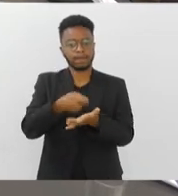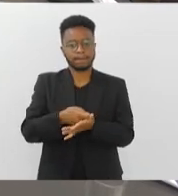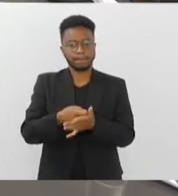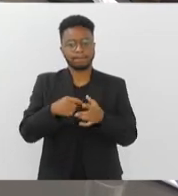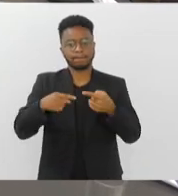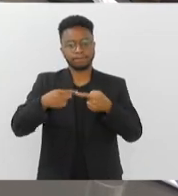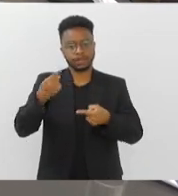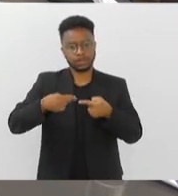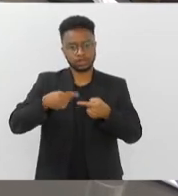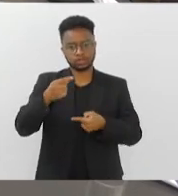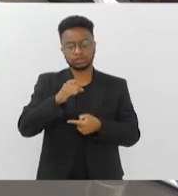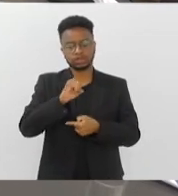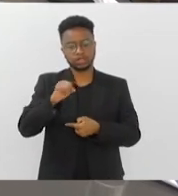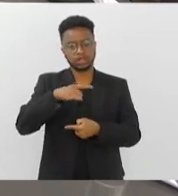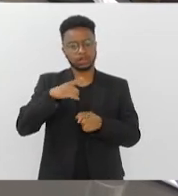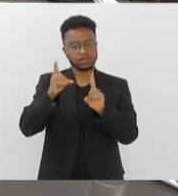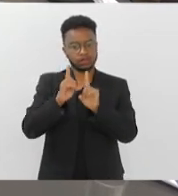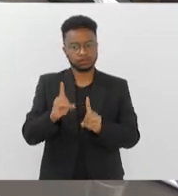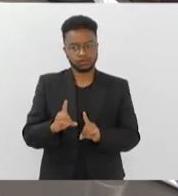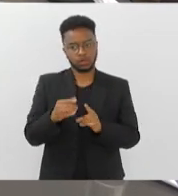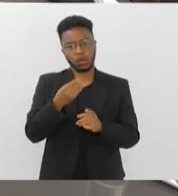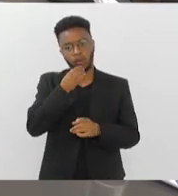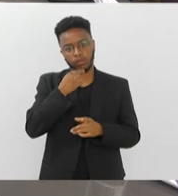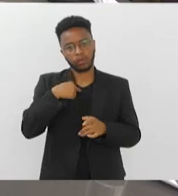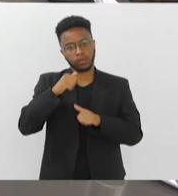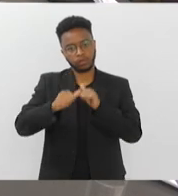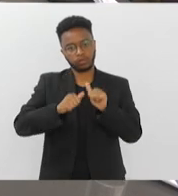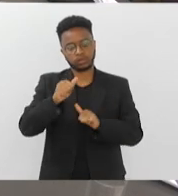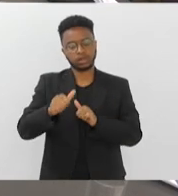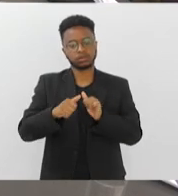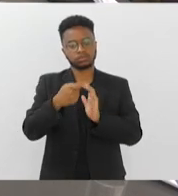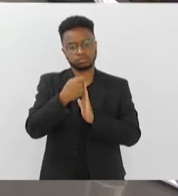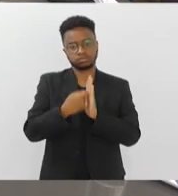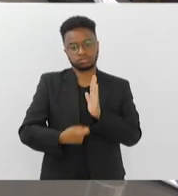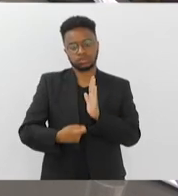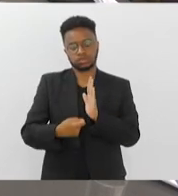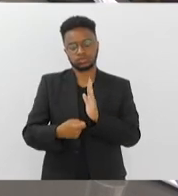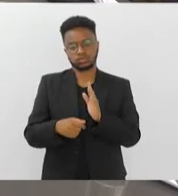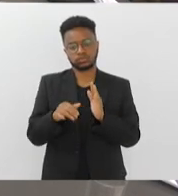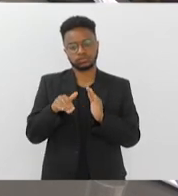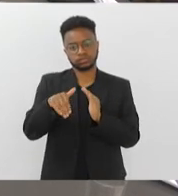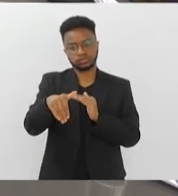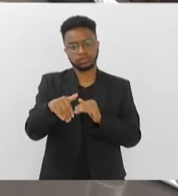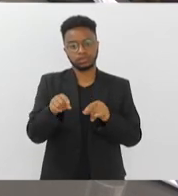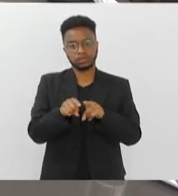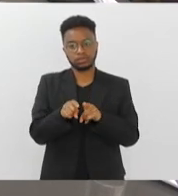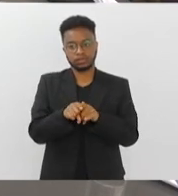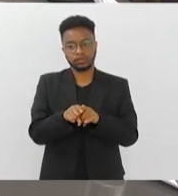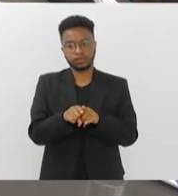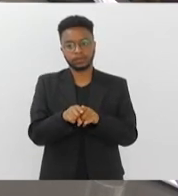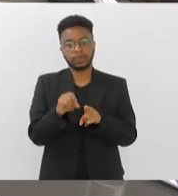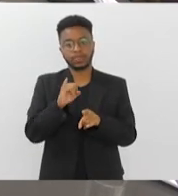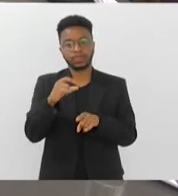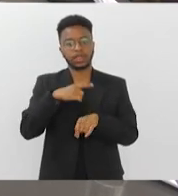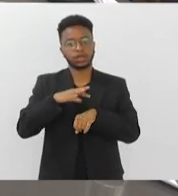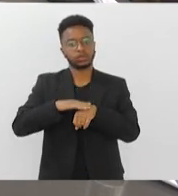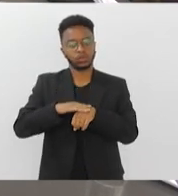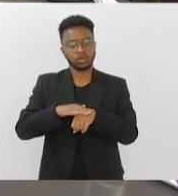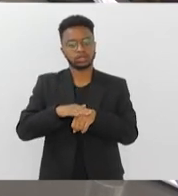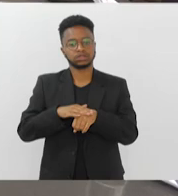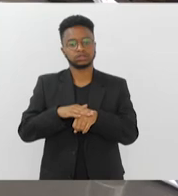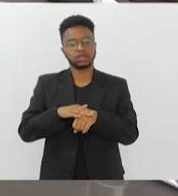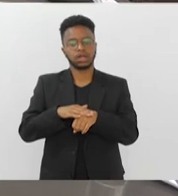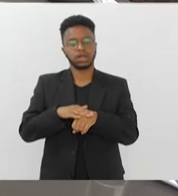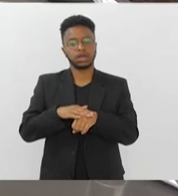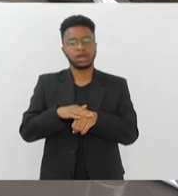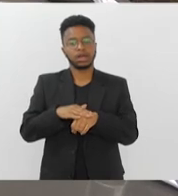especiais, já aqui ratificando, obviamente, o texto. doença, portadores de doenças crônicas graves e degenerativas, bem como